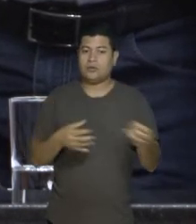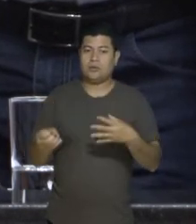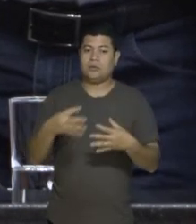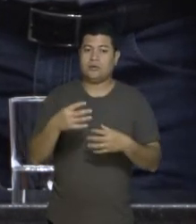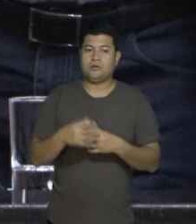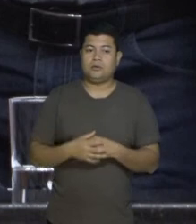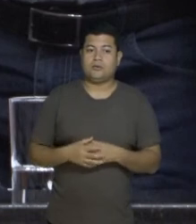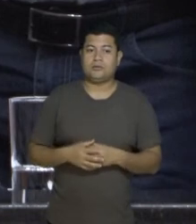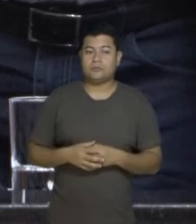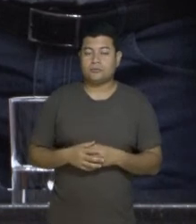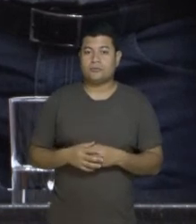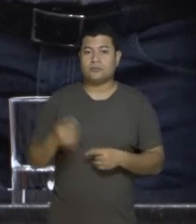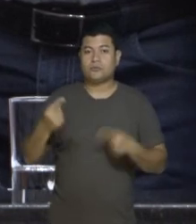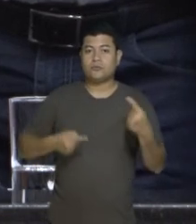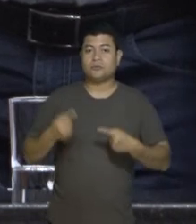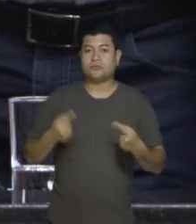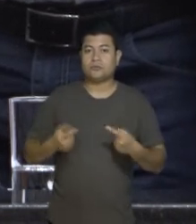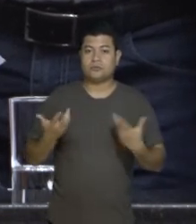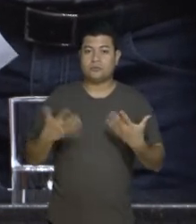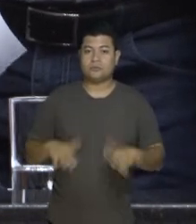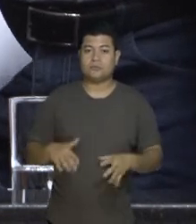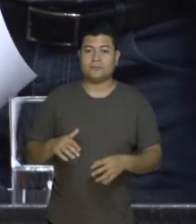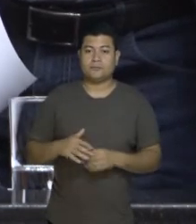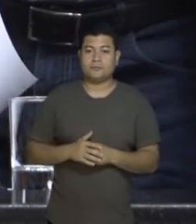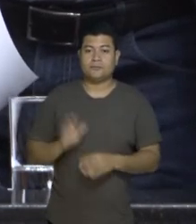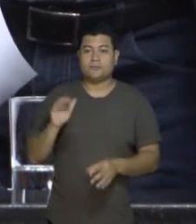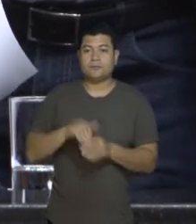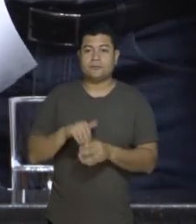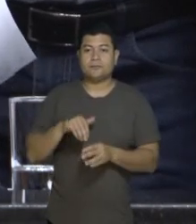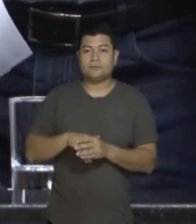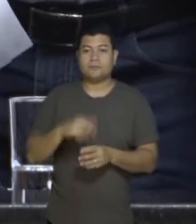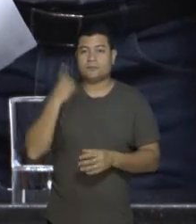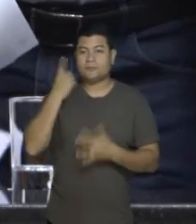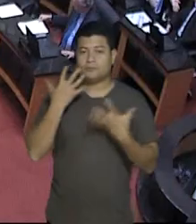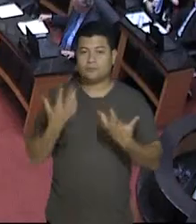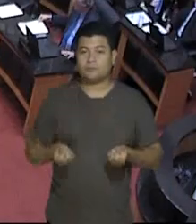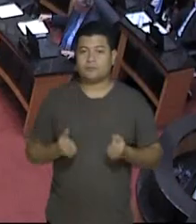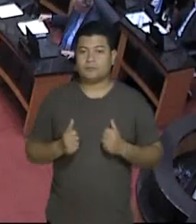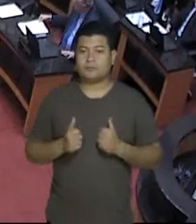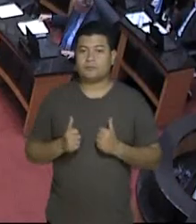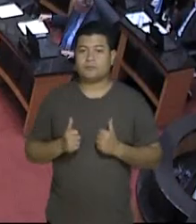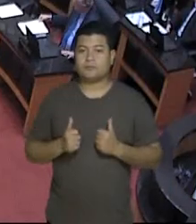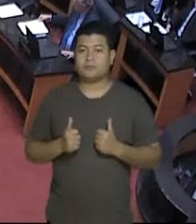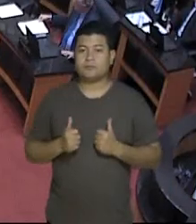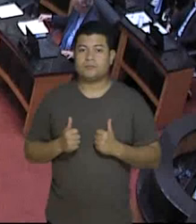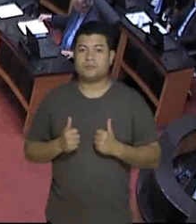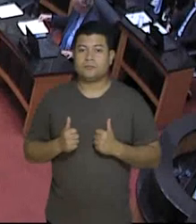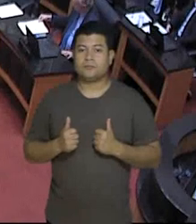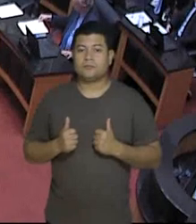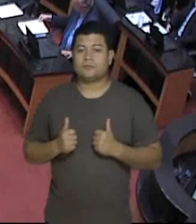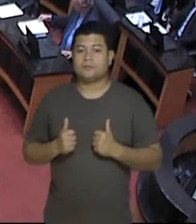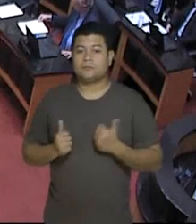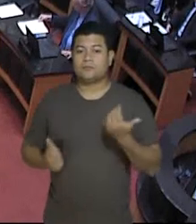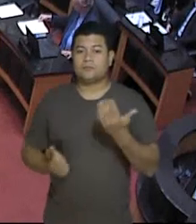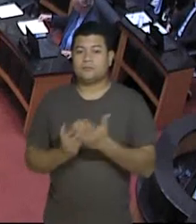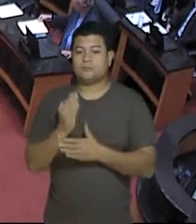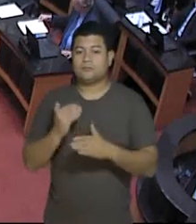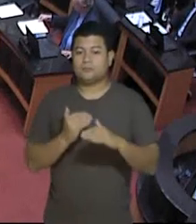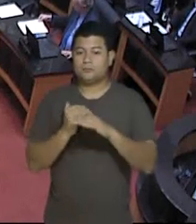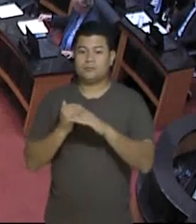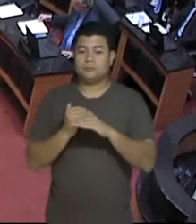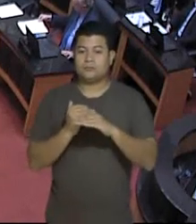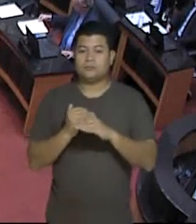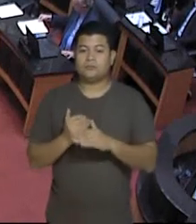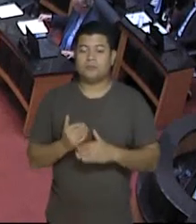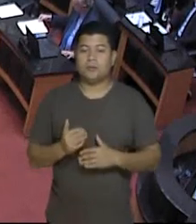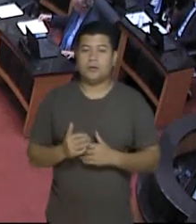em discussão. Não havendo quem queira discutir, em votação. Deputados que aprovam, permaneçam como se encontram. Aprovado por